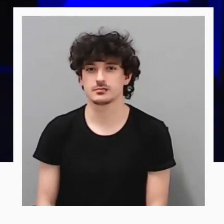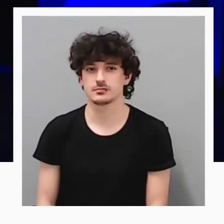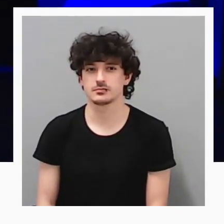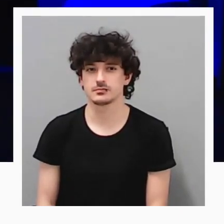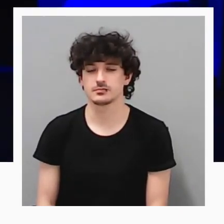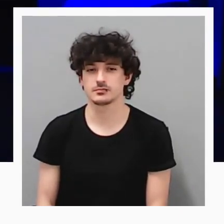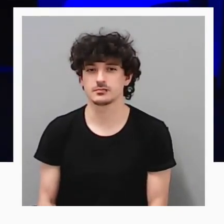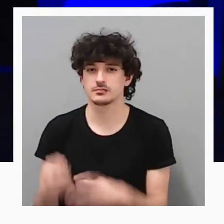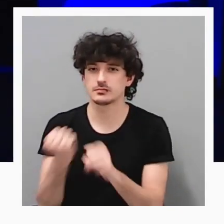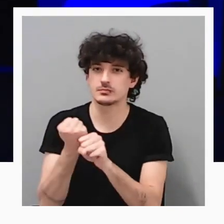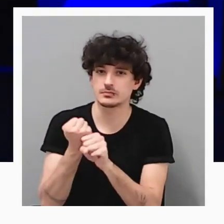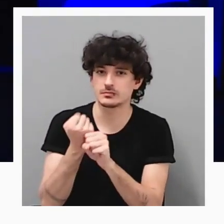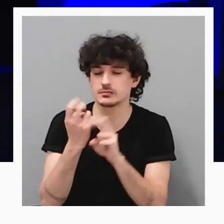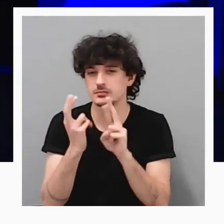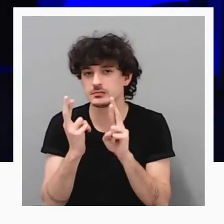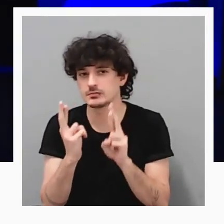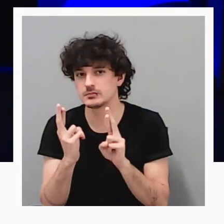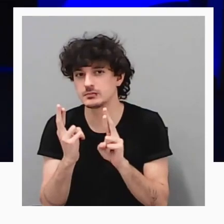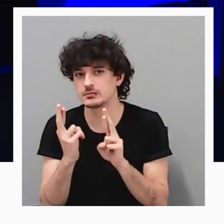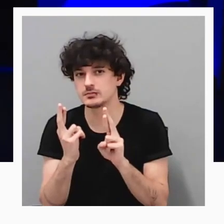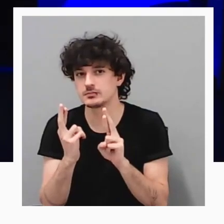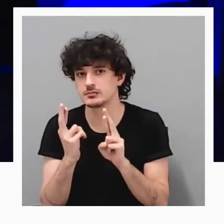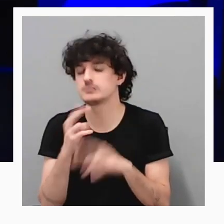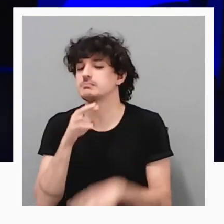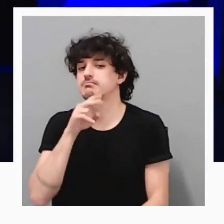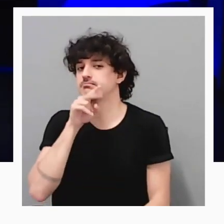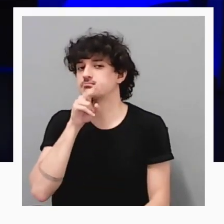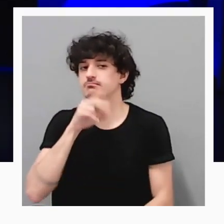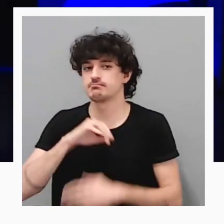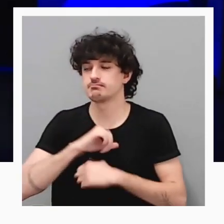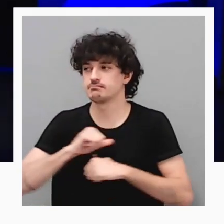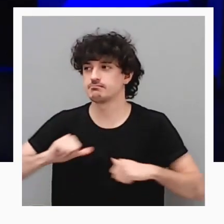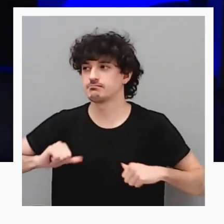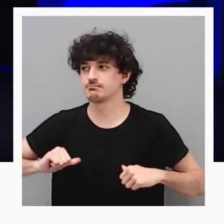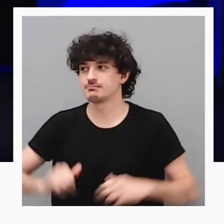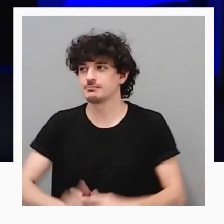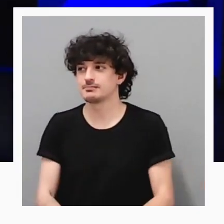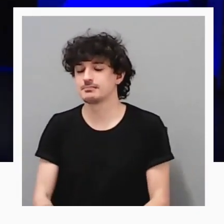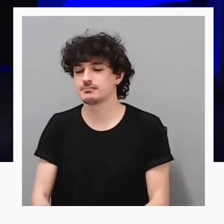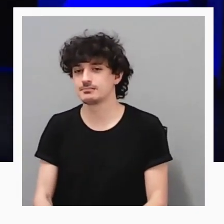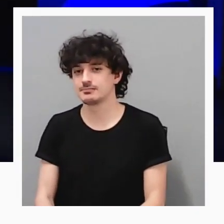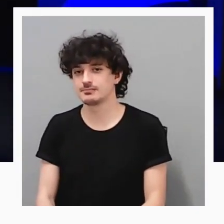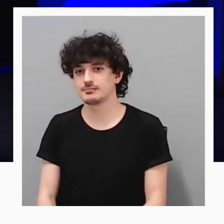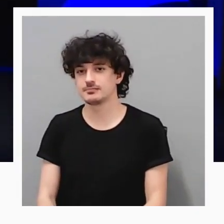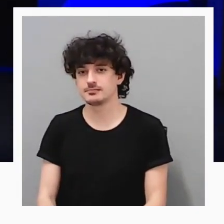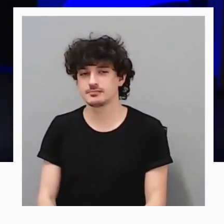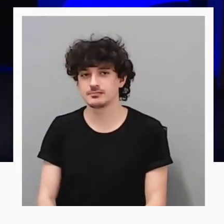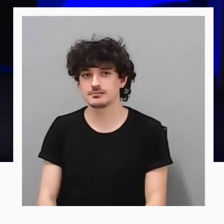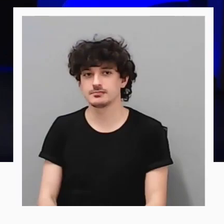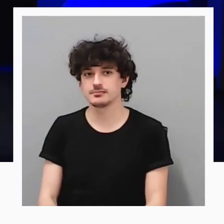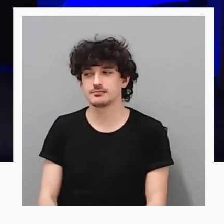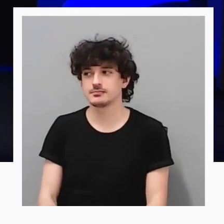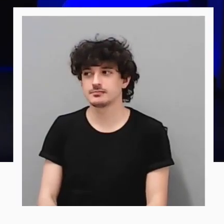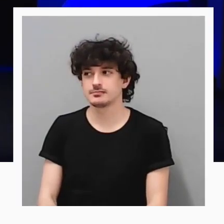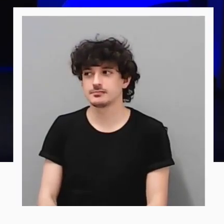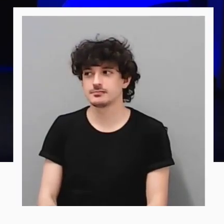que com o apoio e com o envolvimento de todos. É essa a nossa mensagem hoje, é que todos nós podemos efetivamente fazer algo para